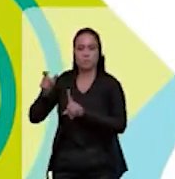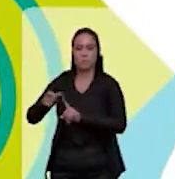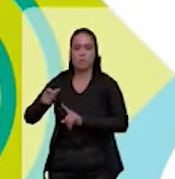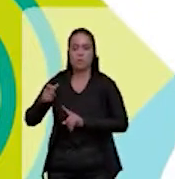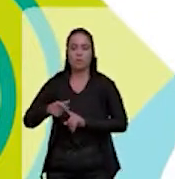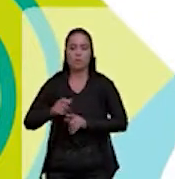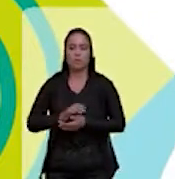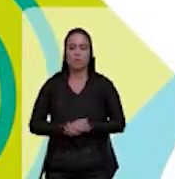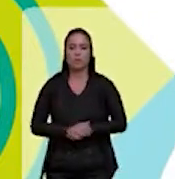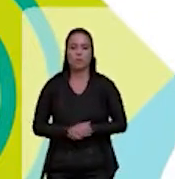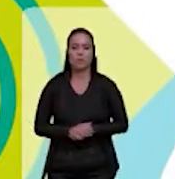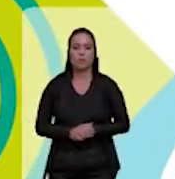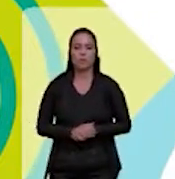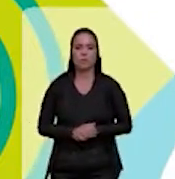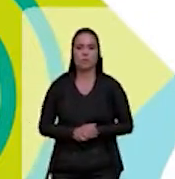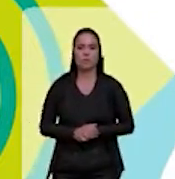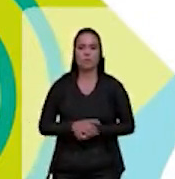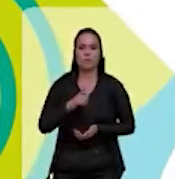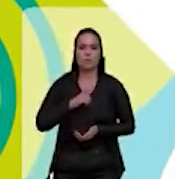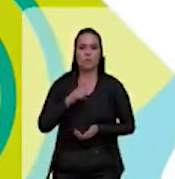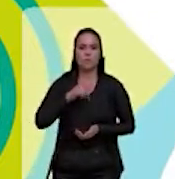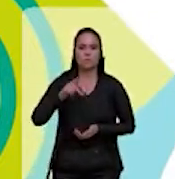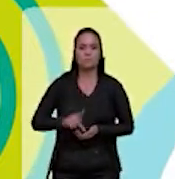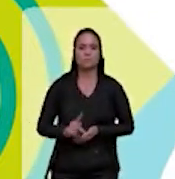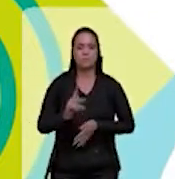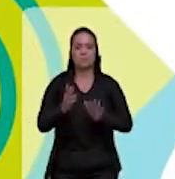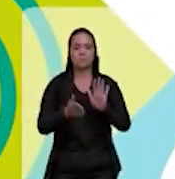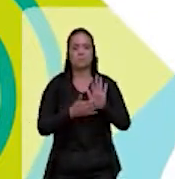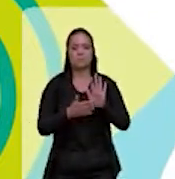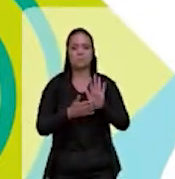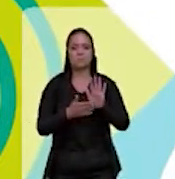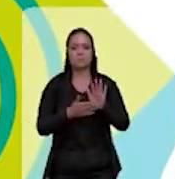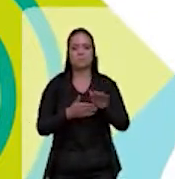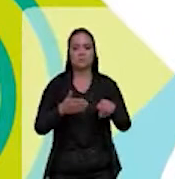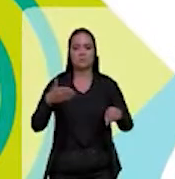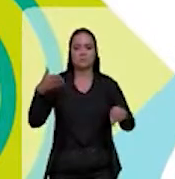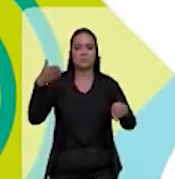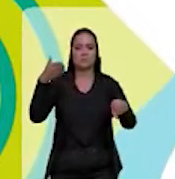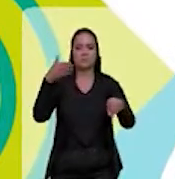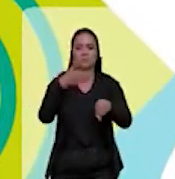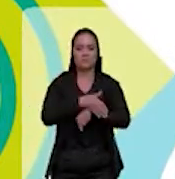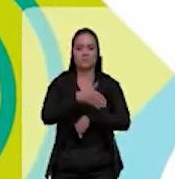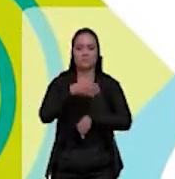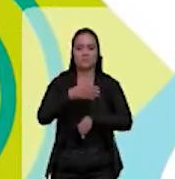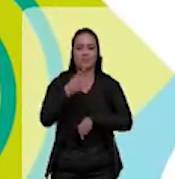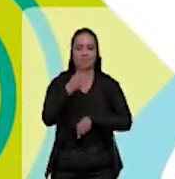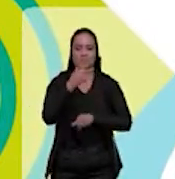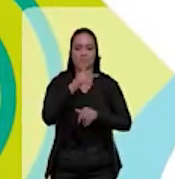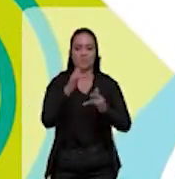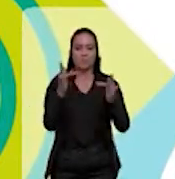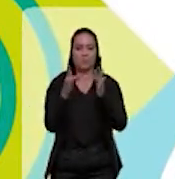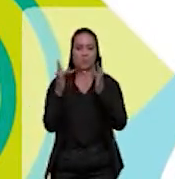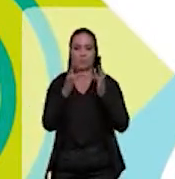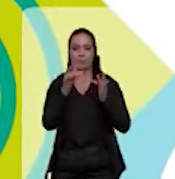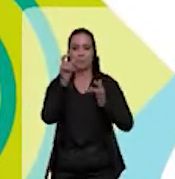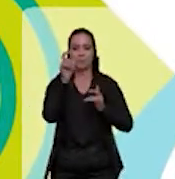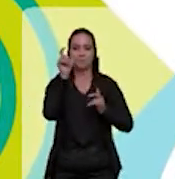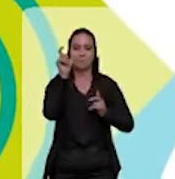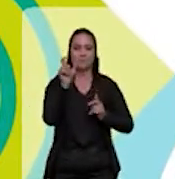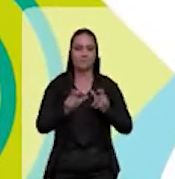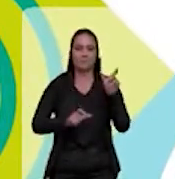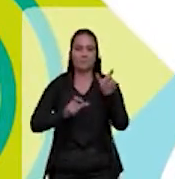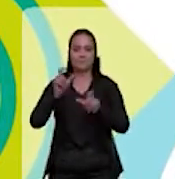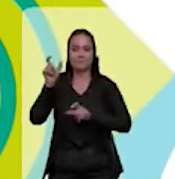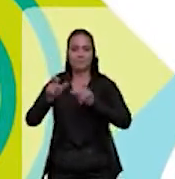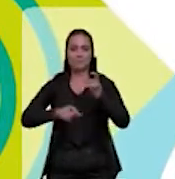sempre referidos de modo multiplicambiente a existência dos seres humanos é a sua relação com aquilo que